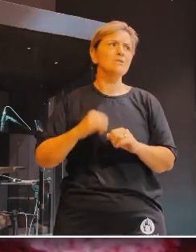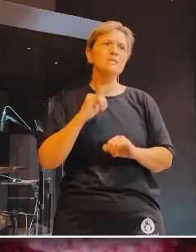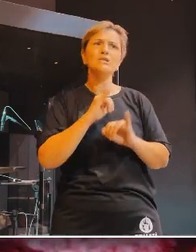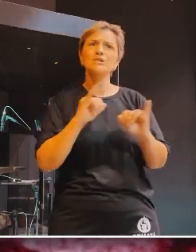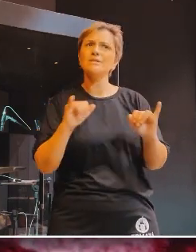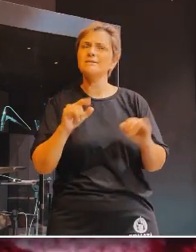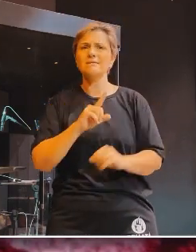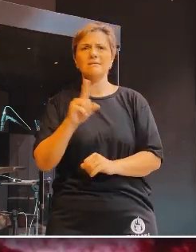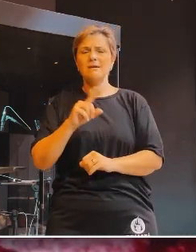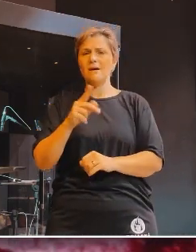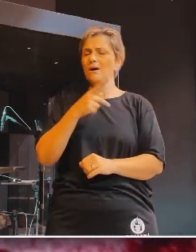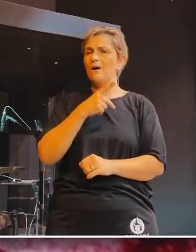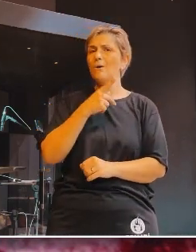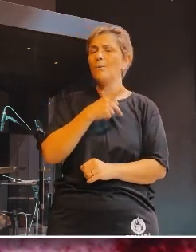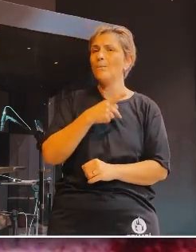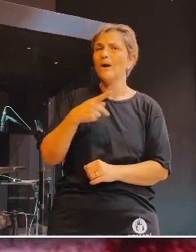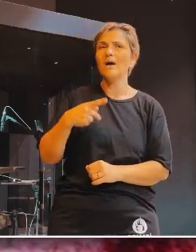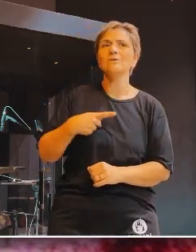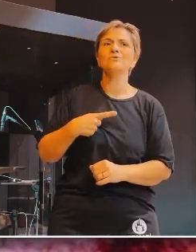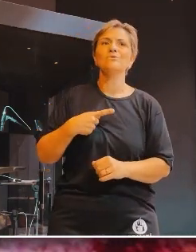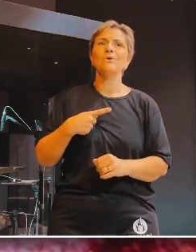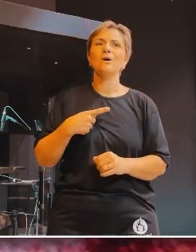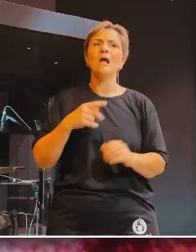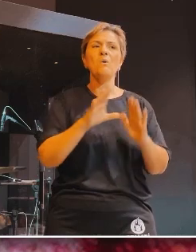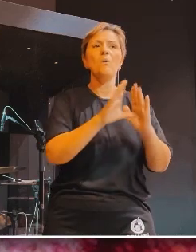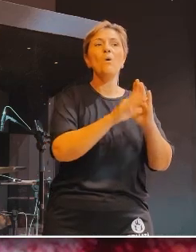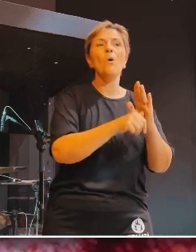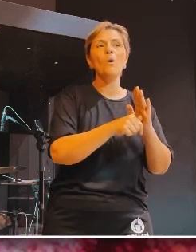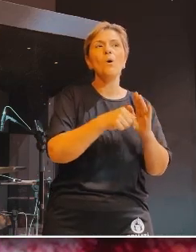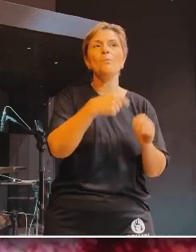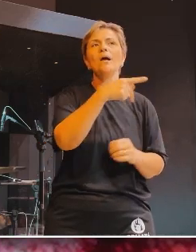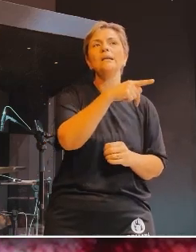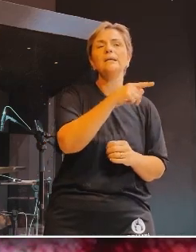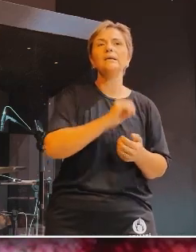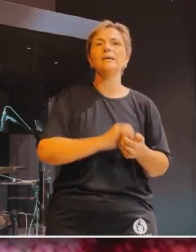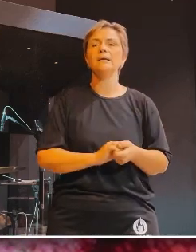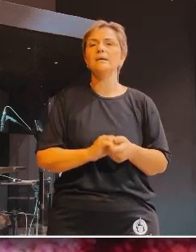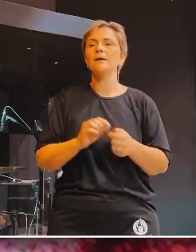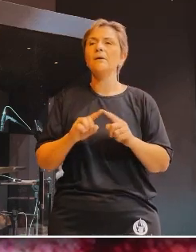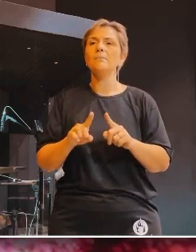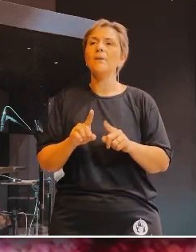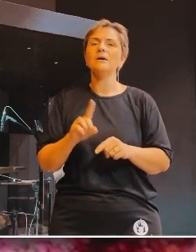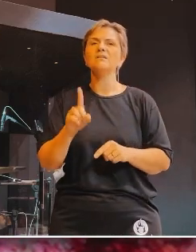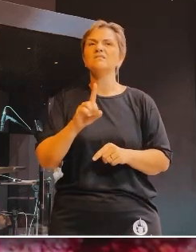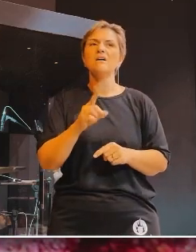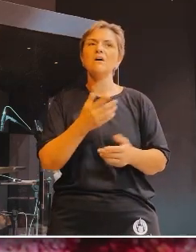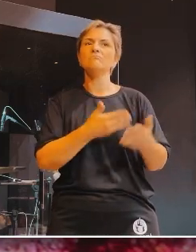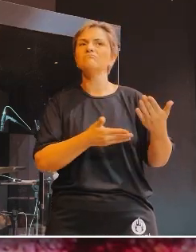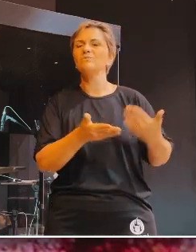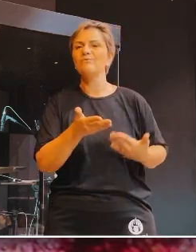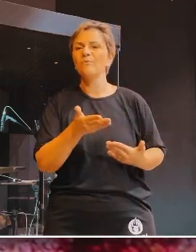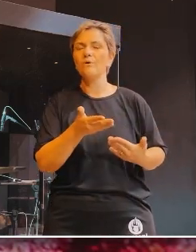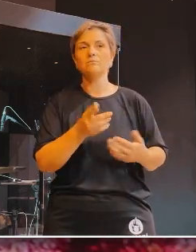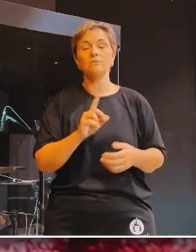pastora, é um assalto ali, é só quem se envolve. Não.